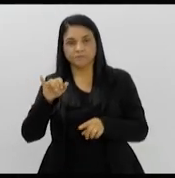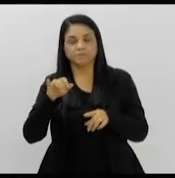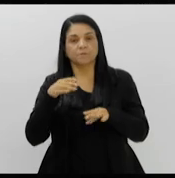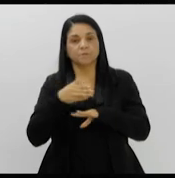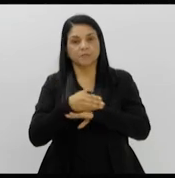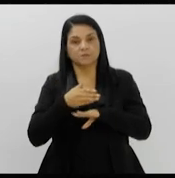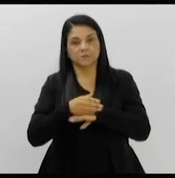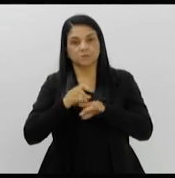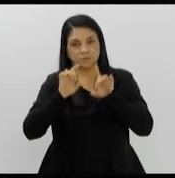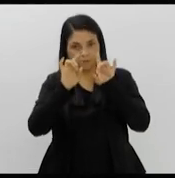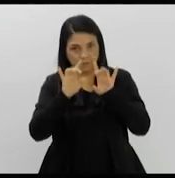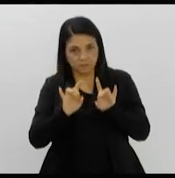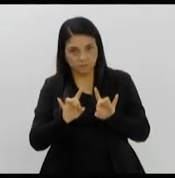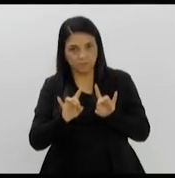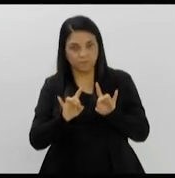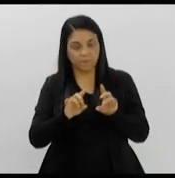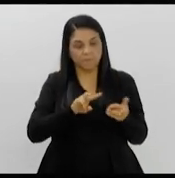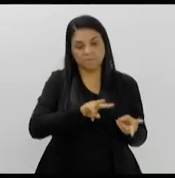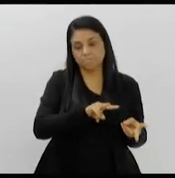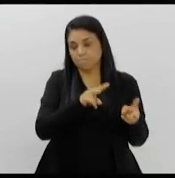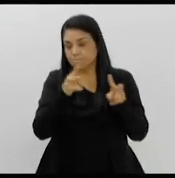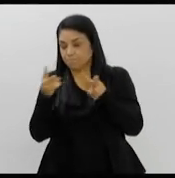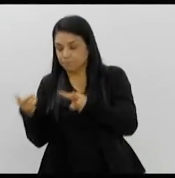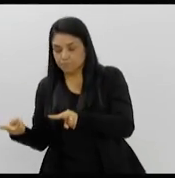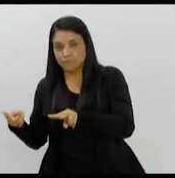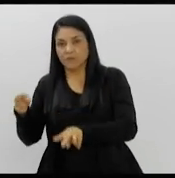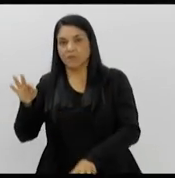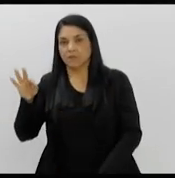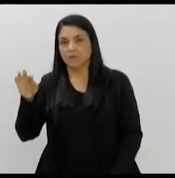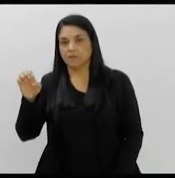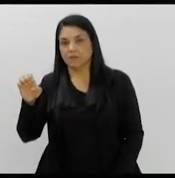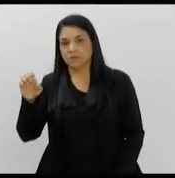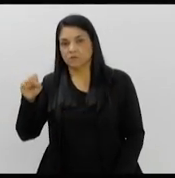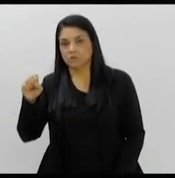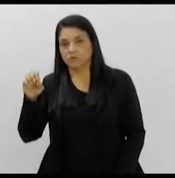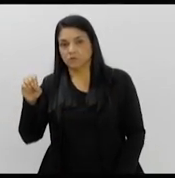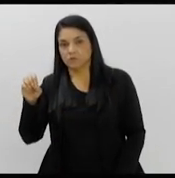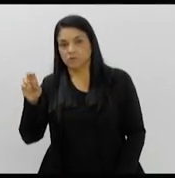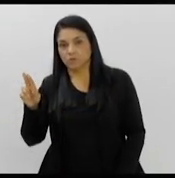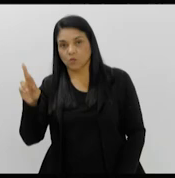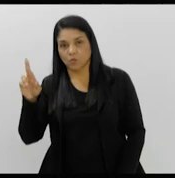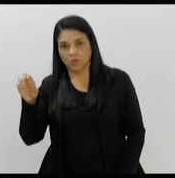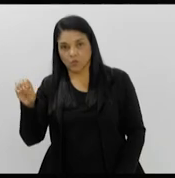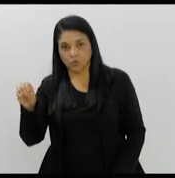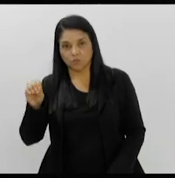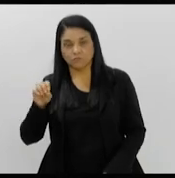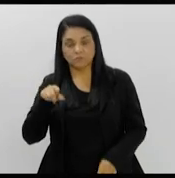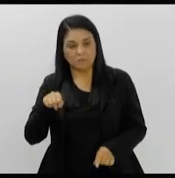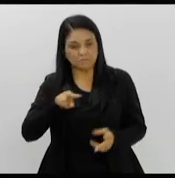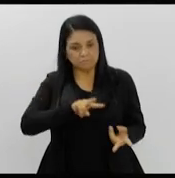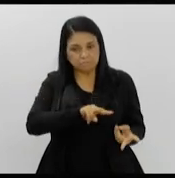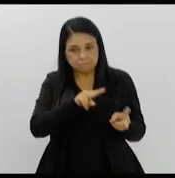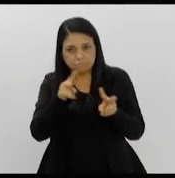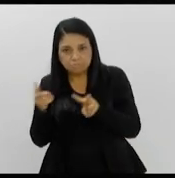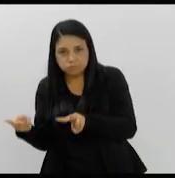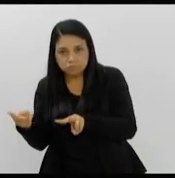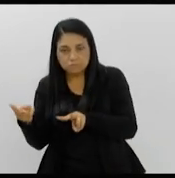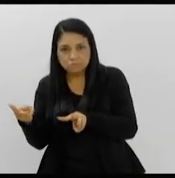tesouro que ele tá precisando capitalizar mas fazer uma operação de troca de